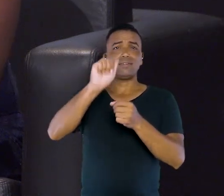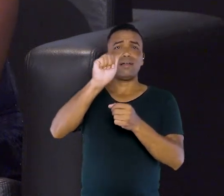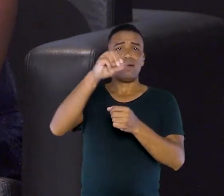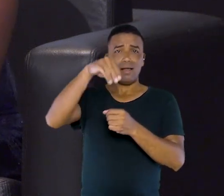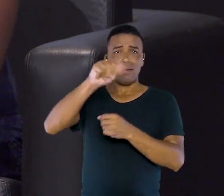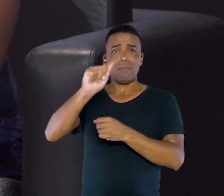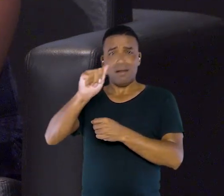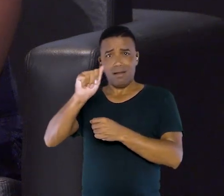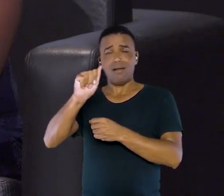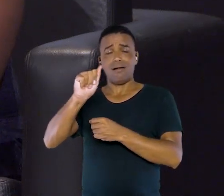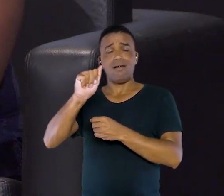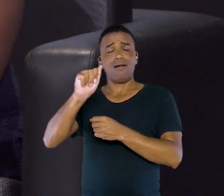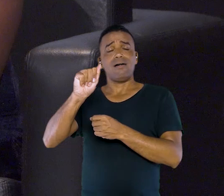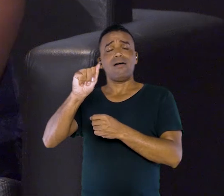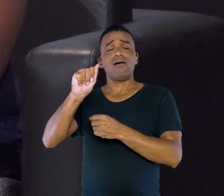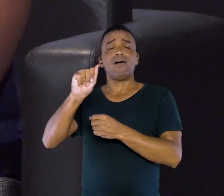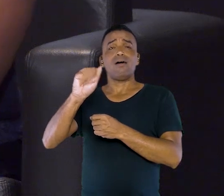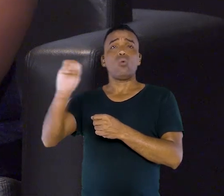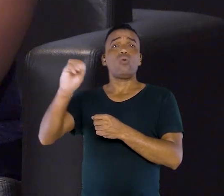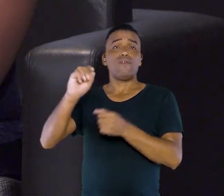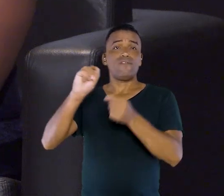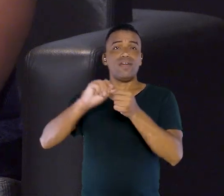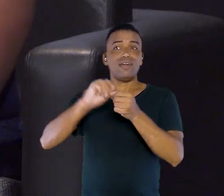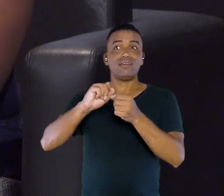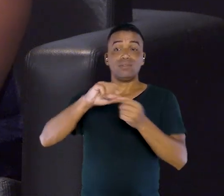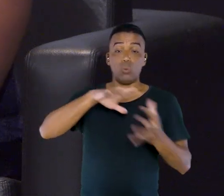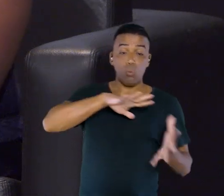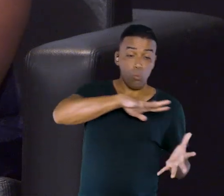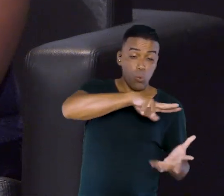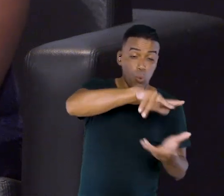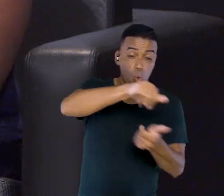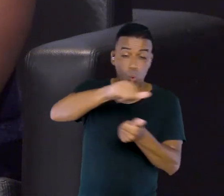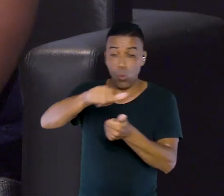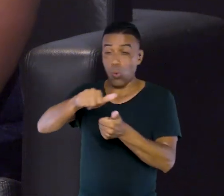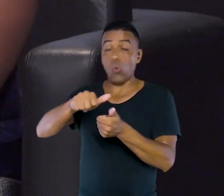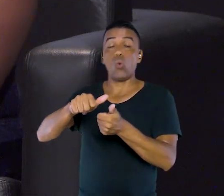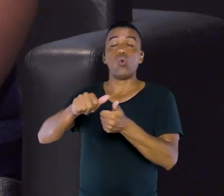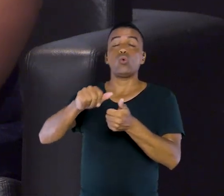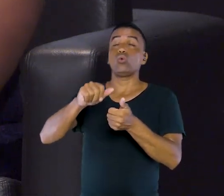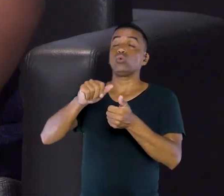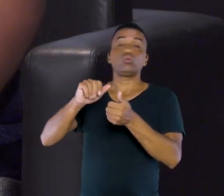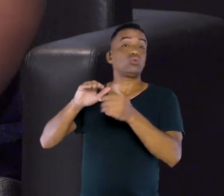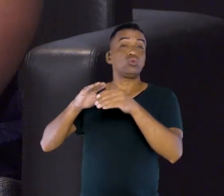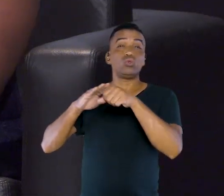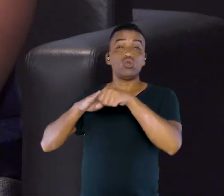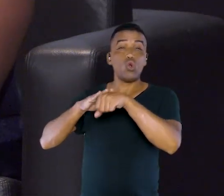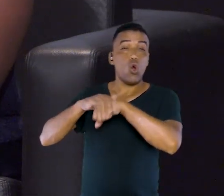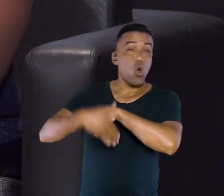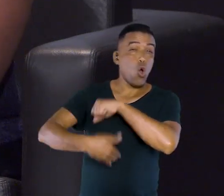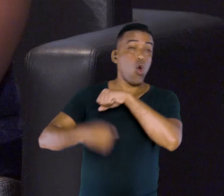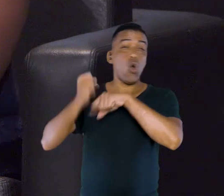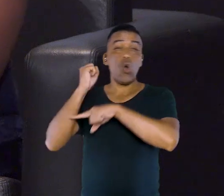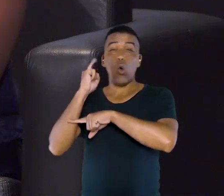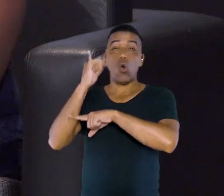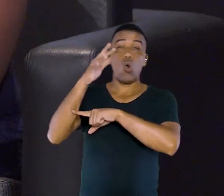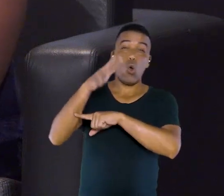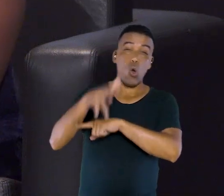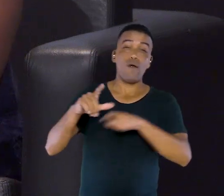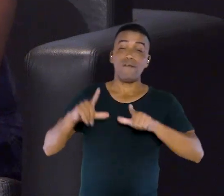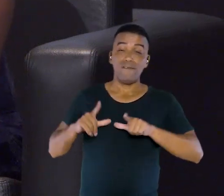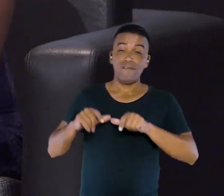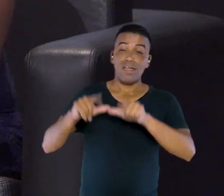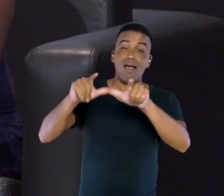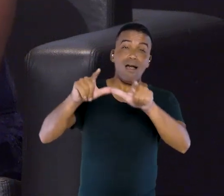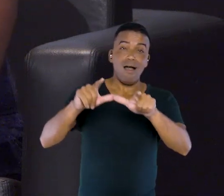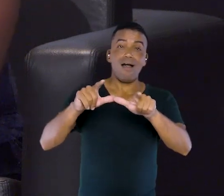fazem o mesmo percurso, eles andam o mundo todo, do início, uma noite toda, viajam a noite toda.